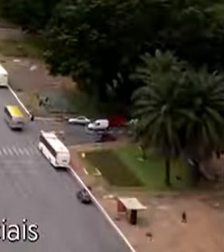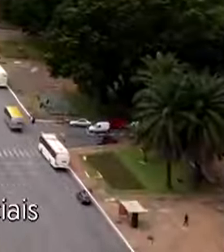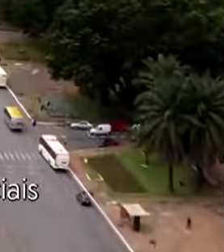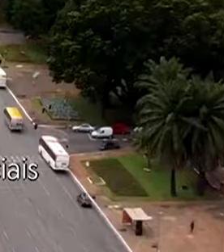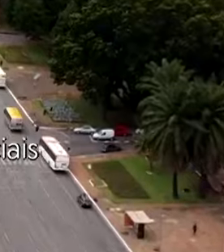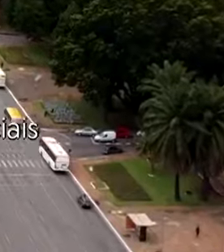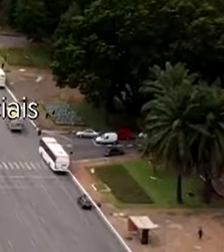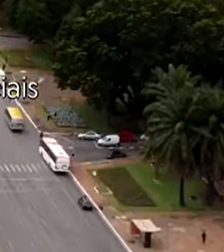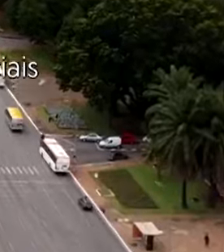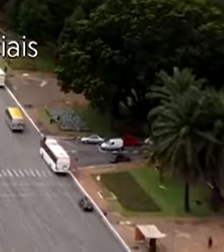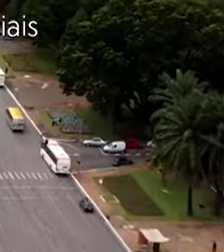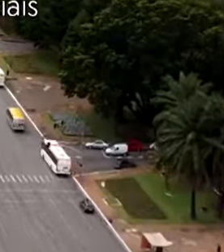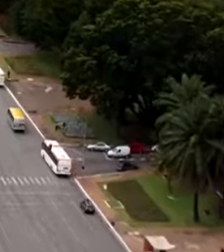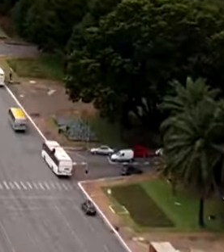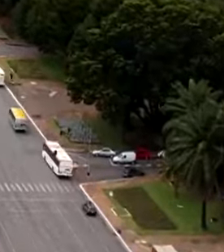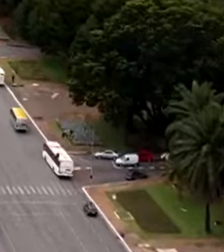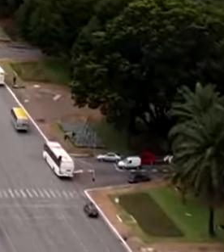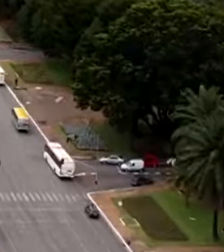Tchau!